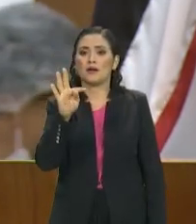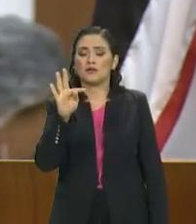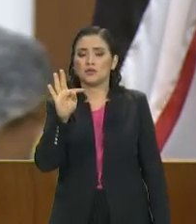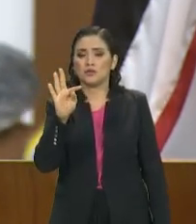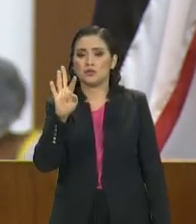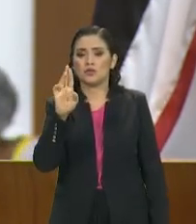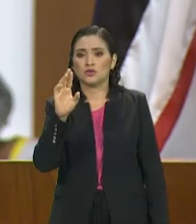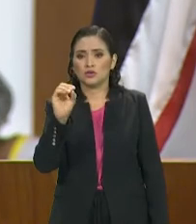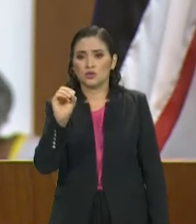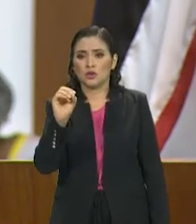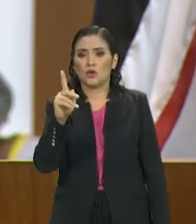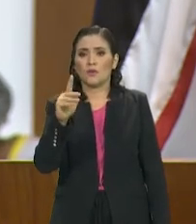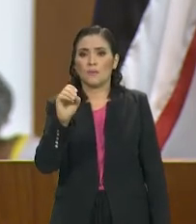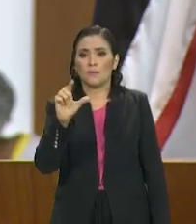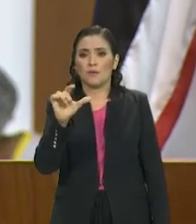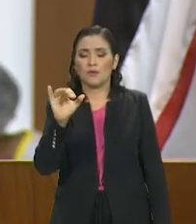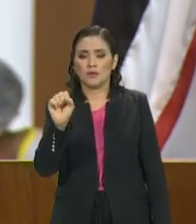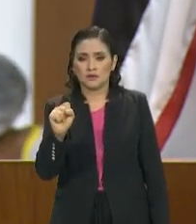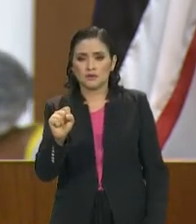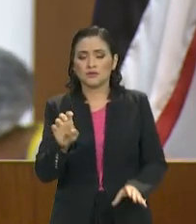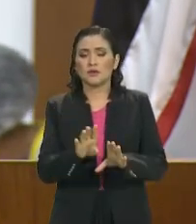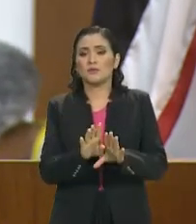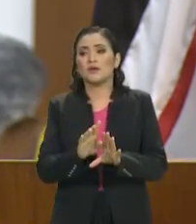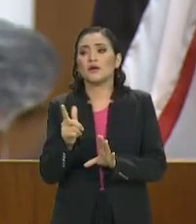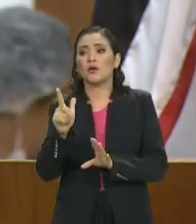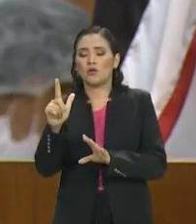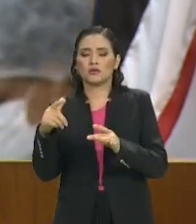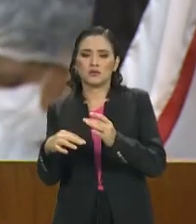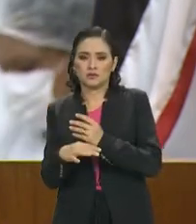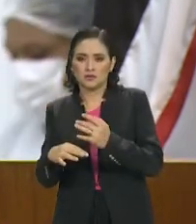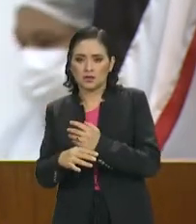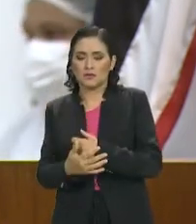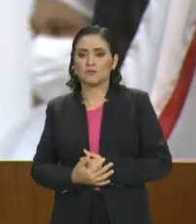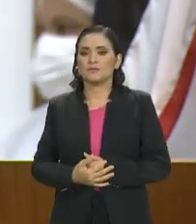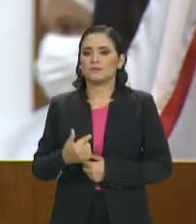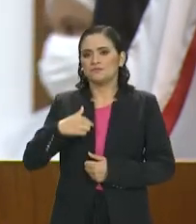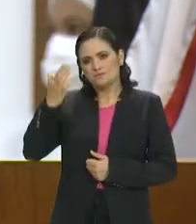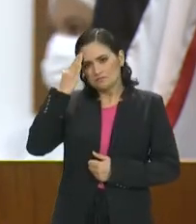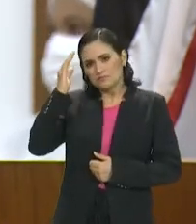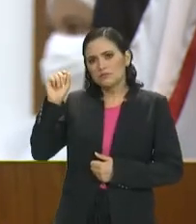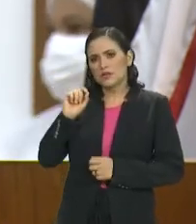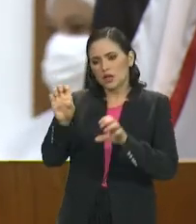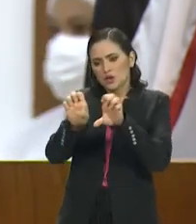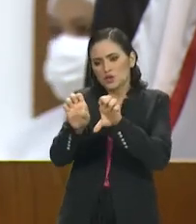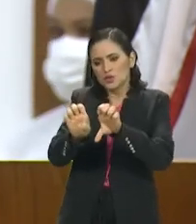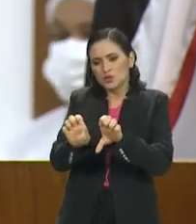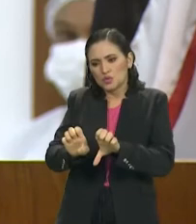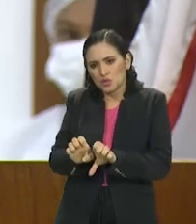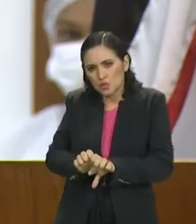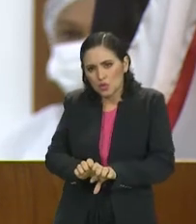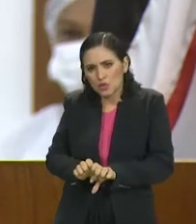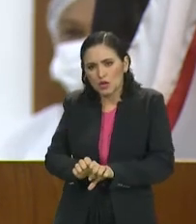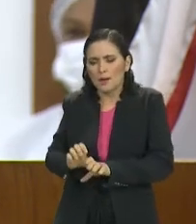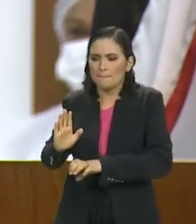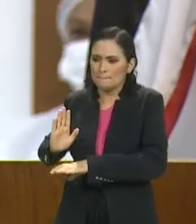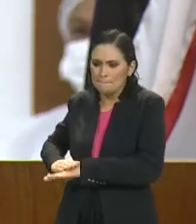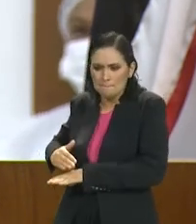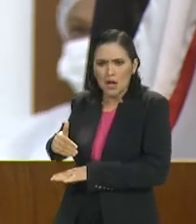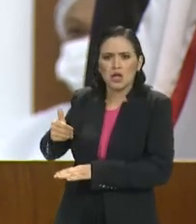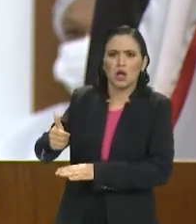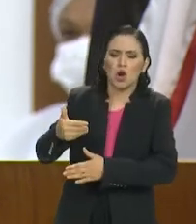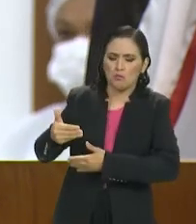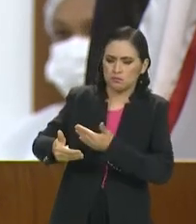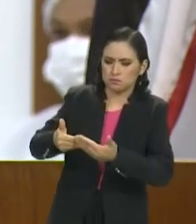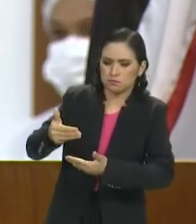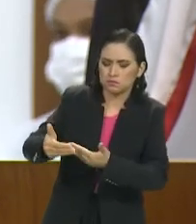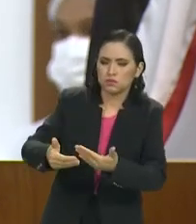Maranhão melhoraram muito a infraestrutura nos últimos anos, nós temos evitado em muito essa questão das enchentes,